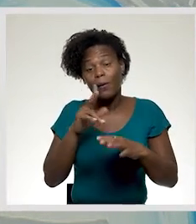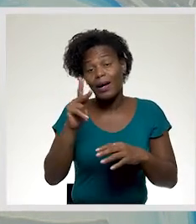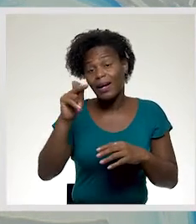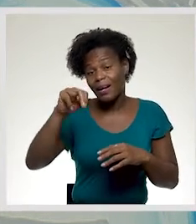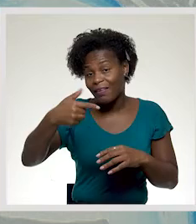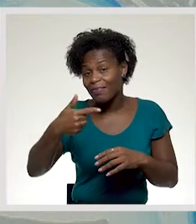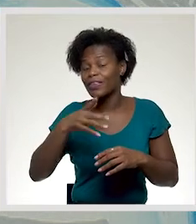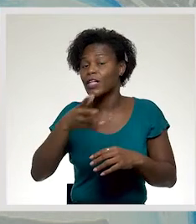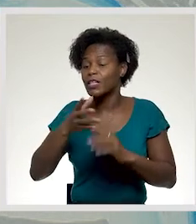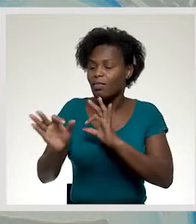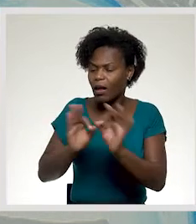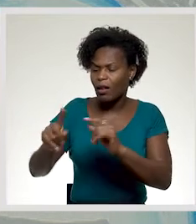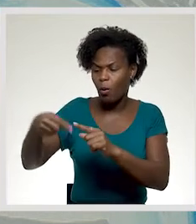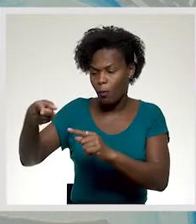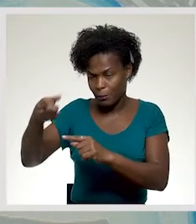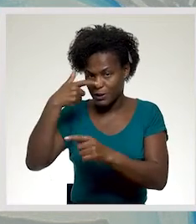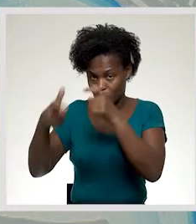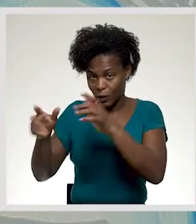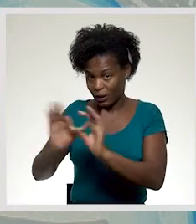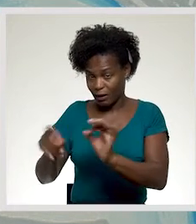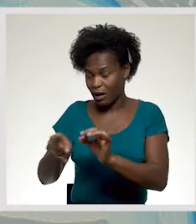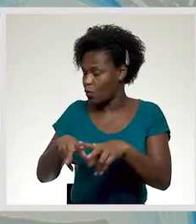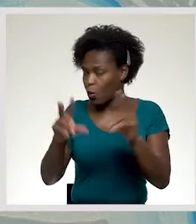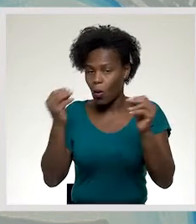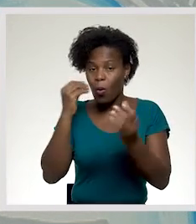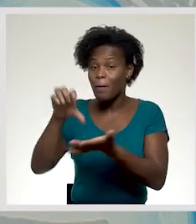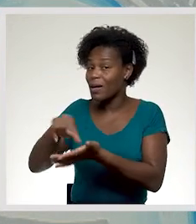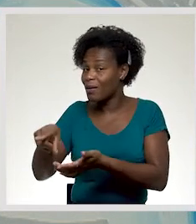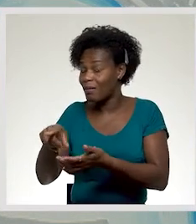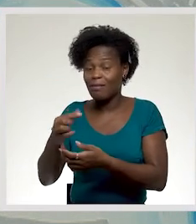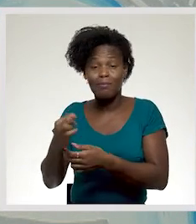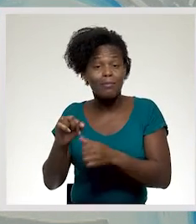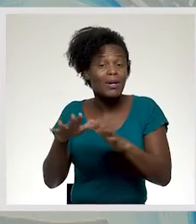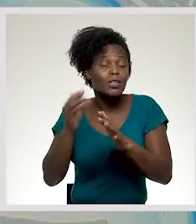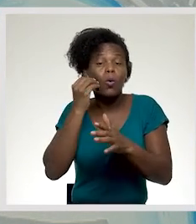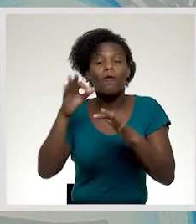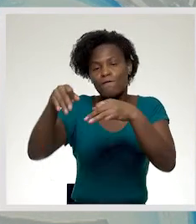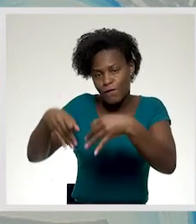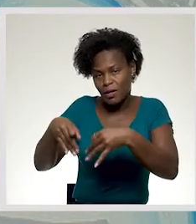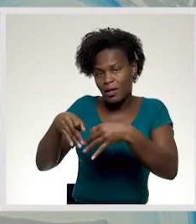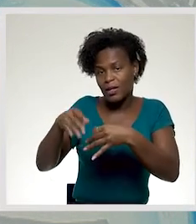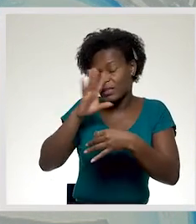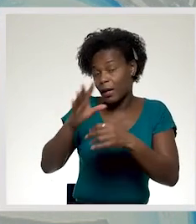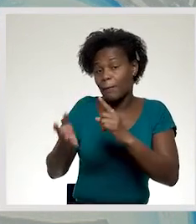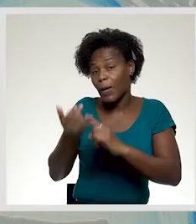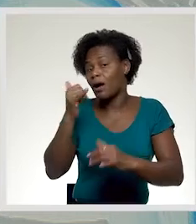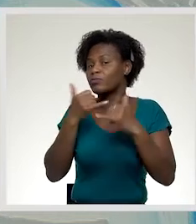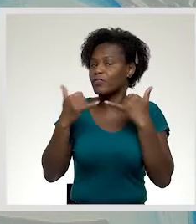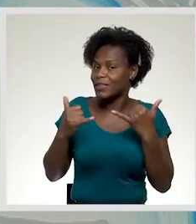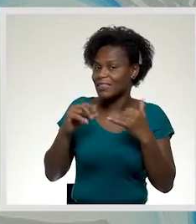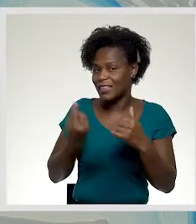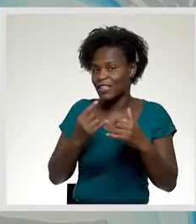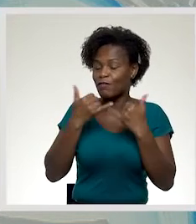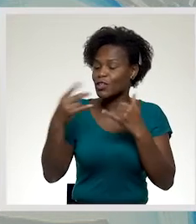que nós devemos tratar o outro nunca como um meio, mas sim como um fim. Se é para alcançar a felicidade, que